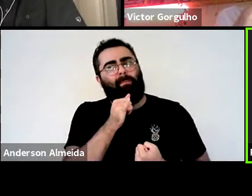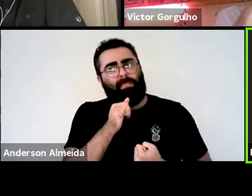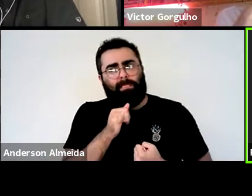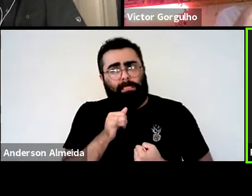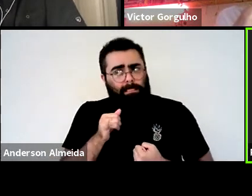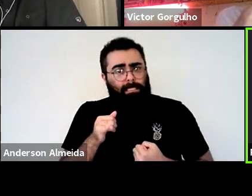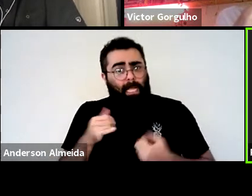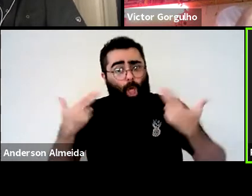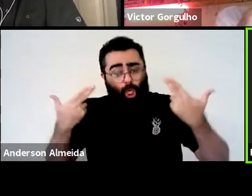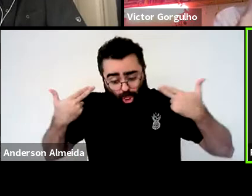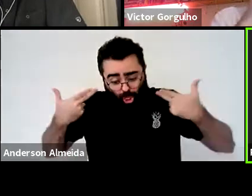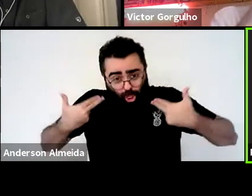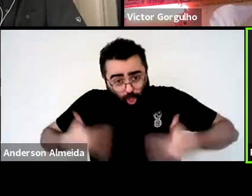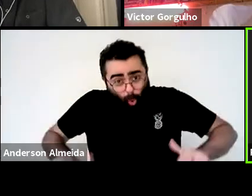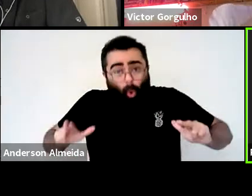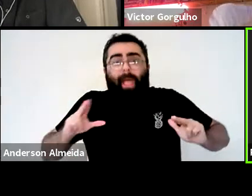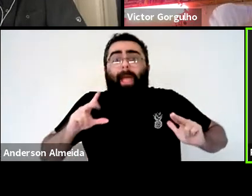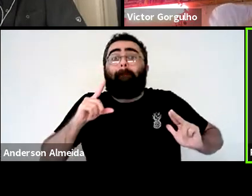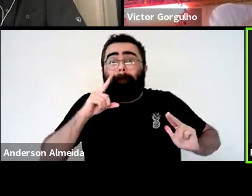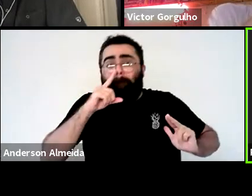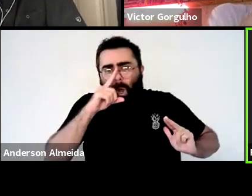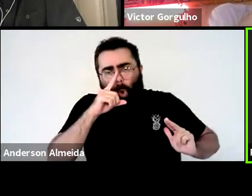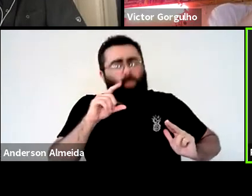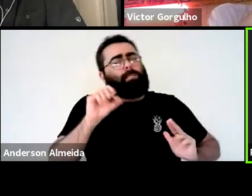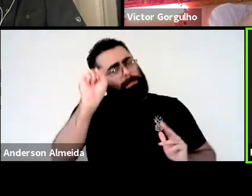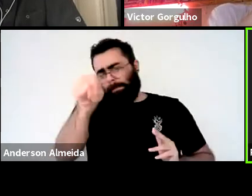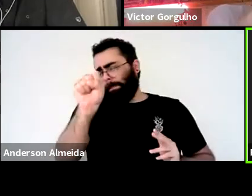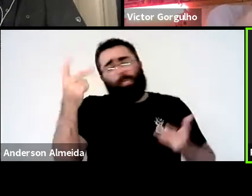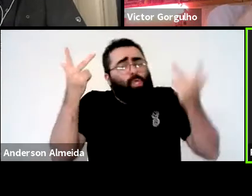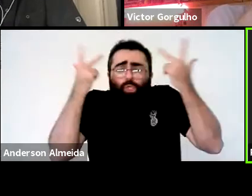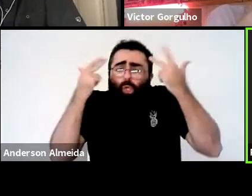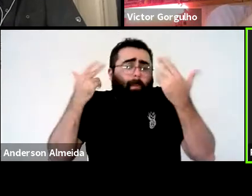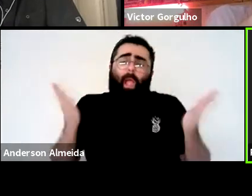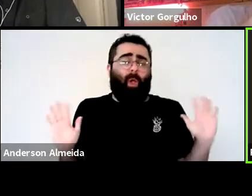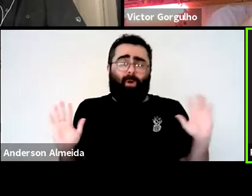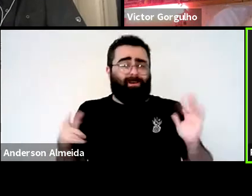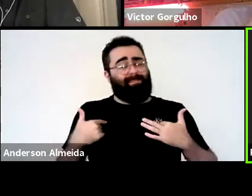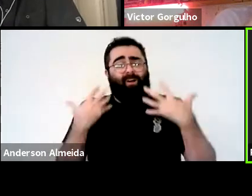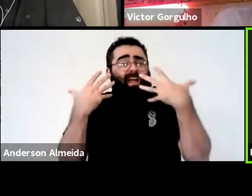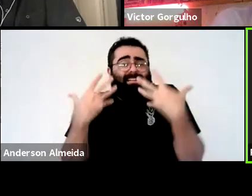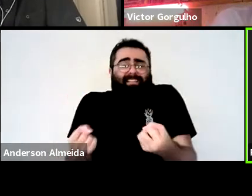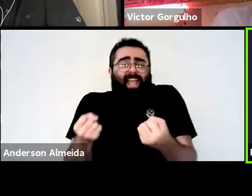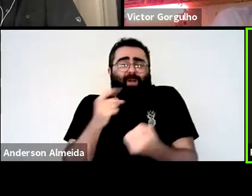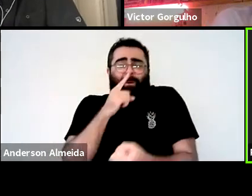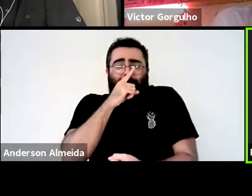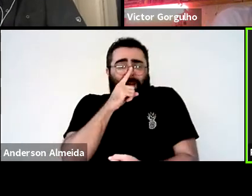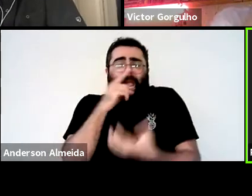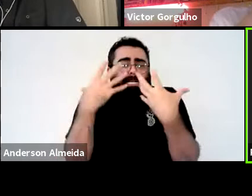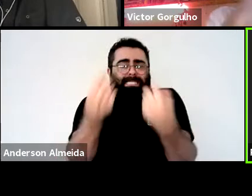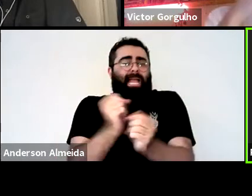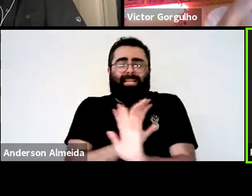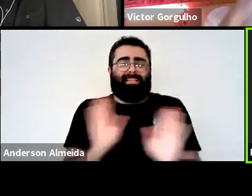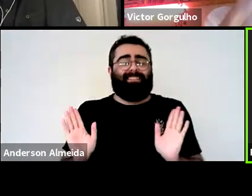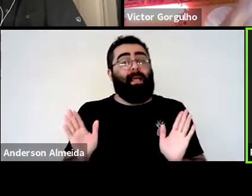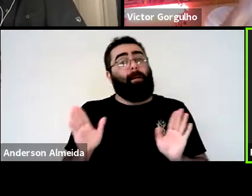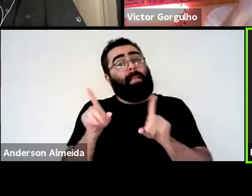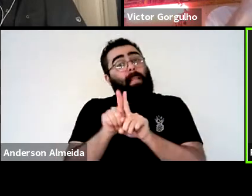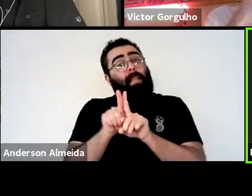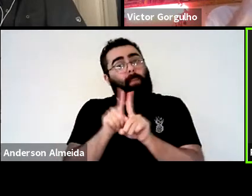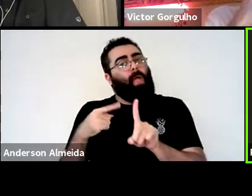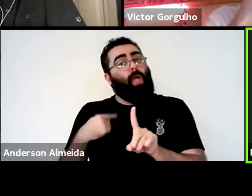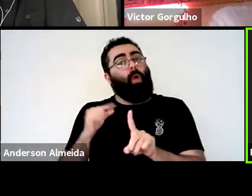nu e tudo pode acontecer, inclusive eu posso ser atacado, mas ao mesmo tempo tem um poder de estar ali